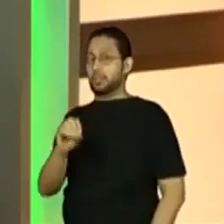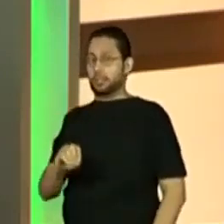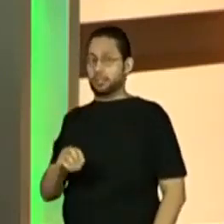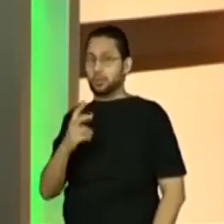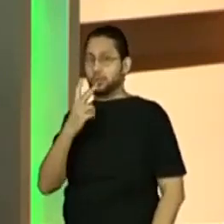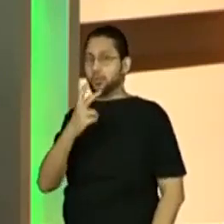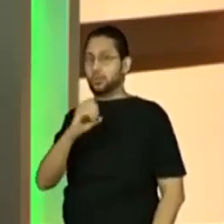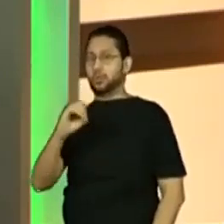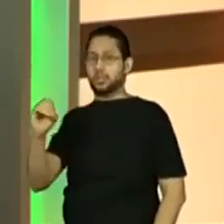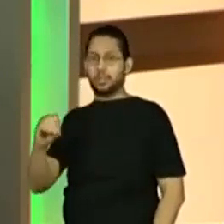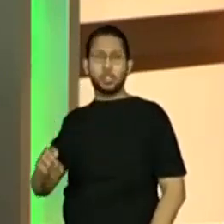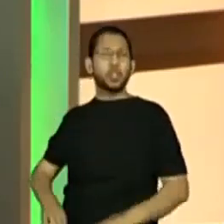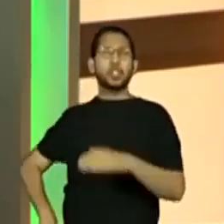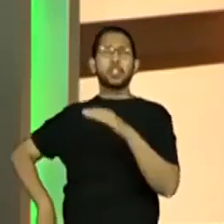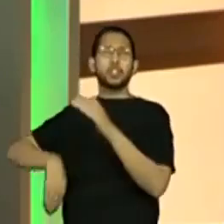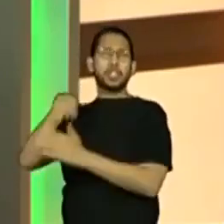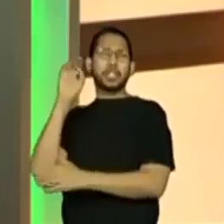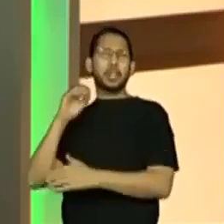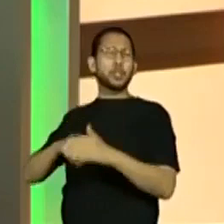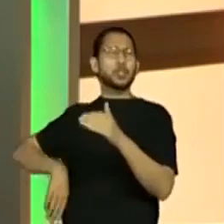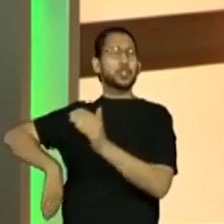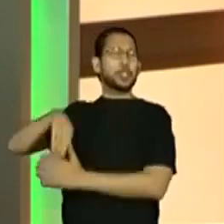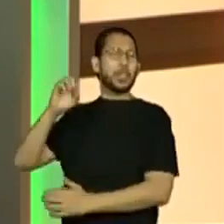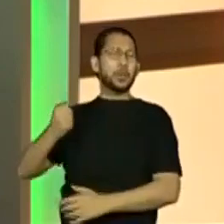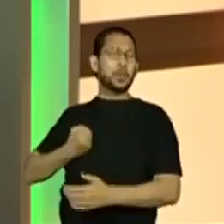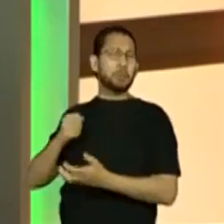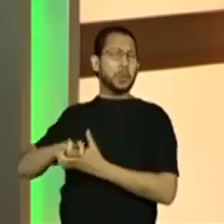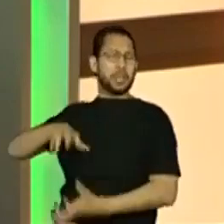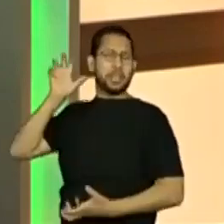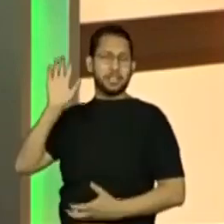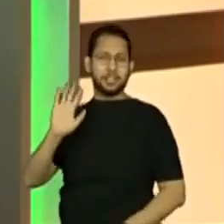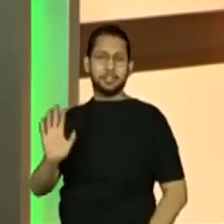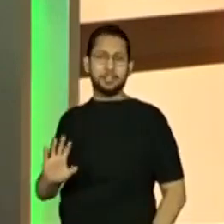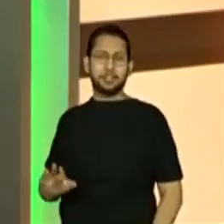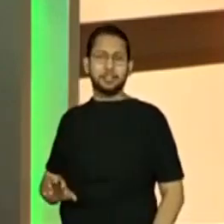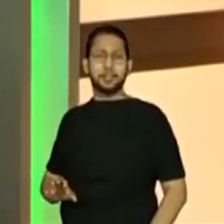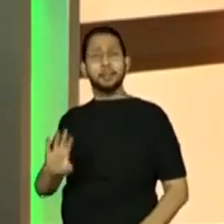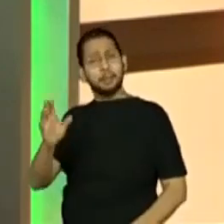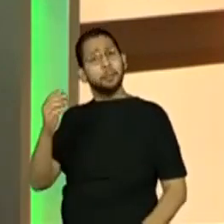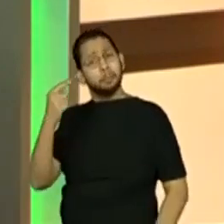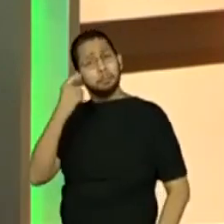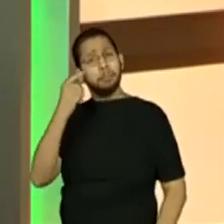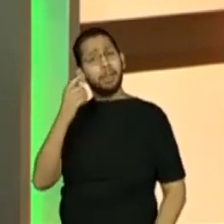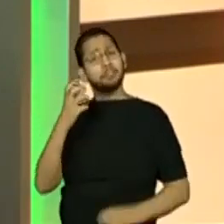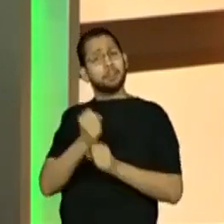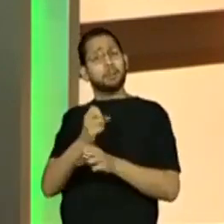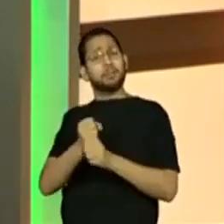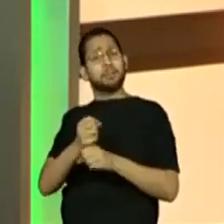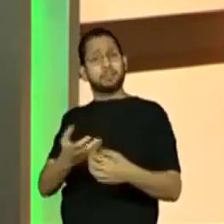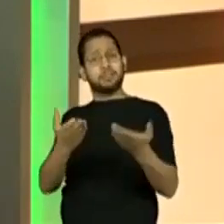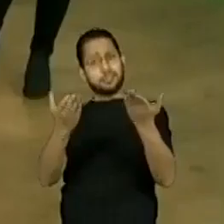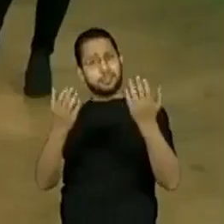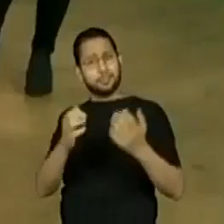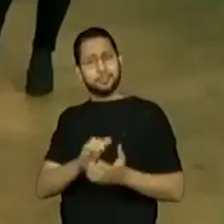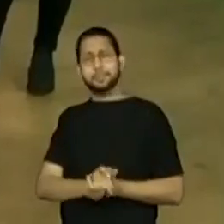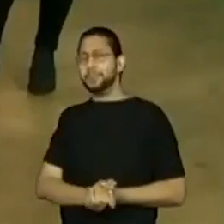Ixi, eles estão chutando alto. Mas chutar, quem sabe a gente pode pensar na conta? É. Falando nisso, como será que a gente pode fazer